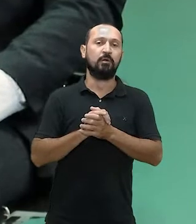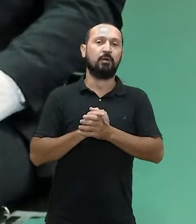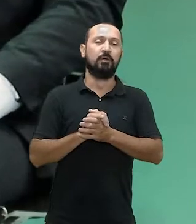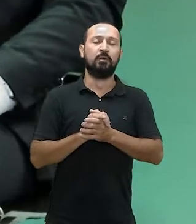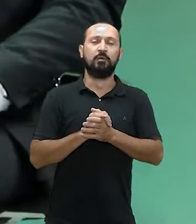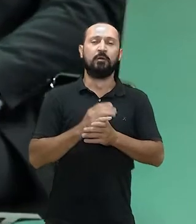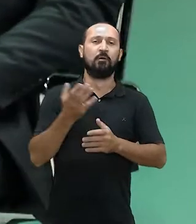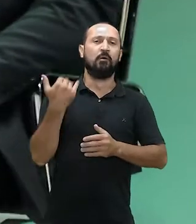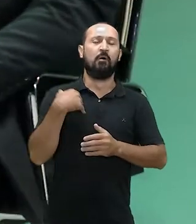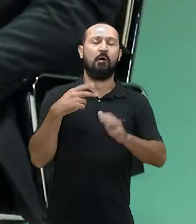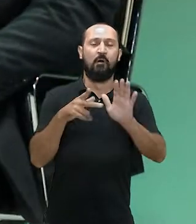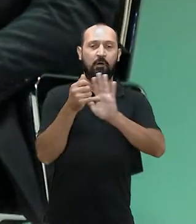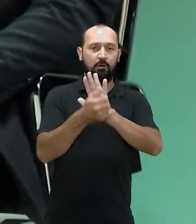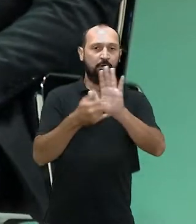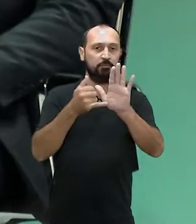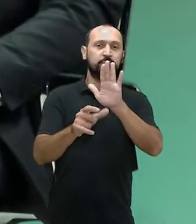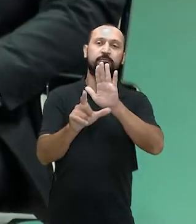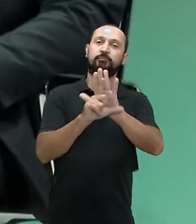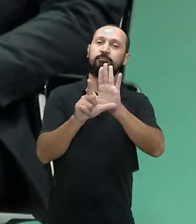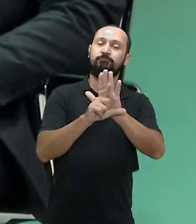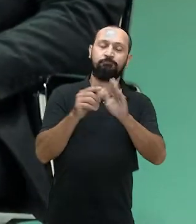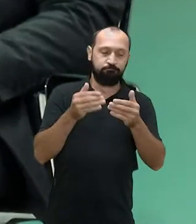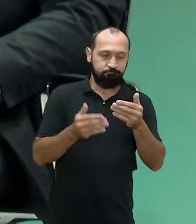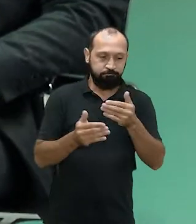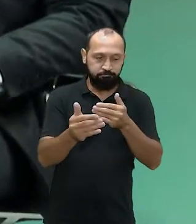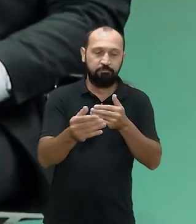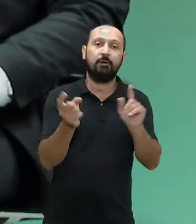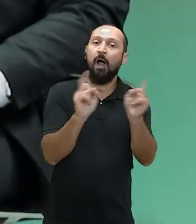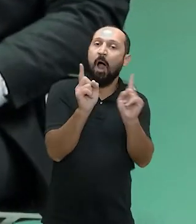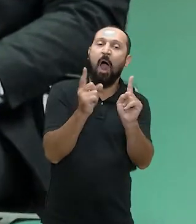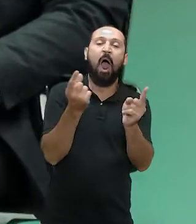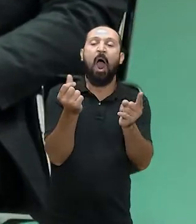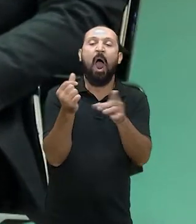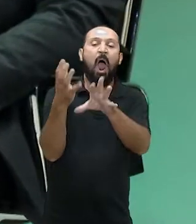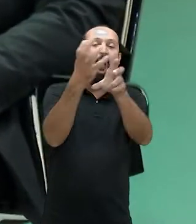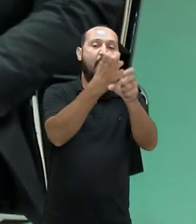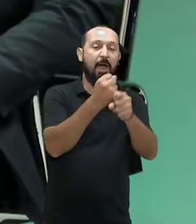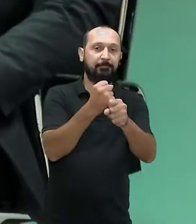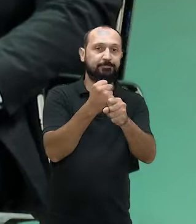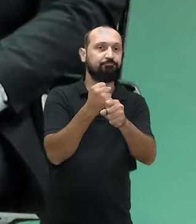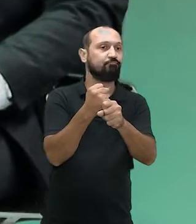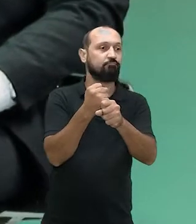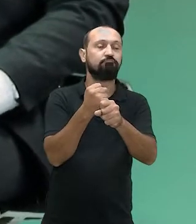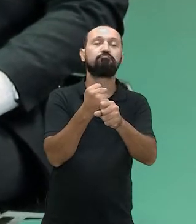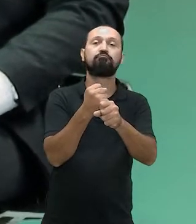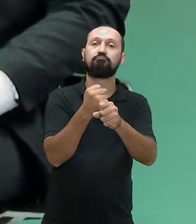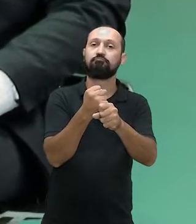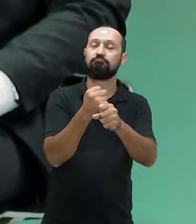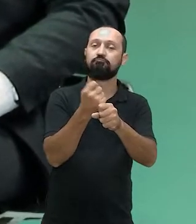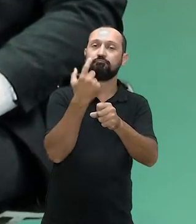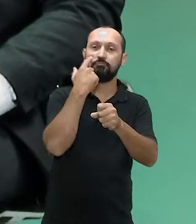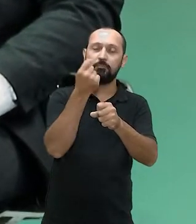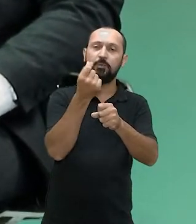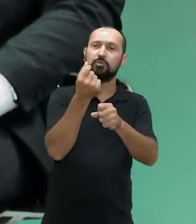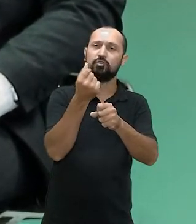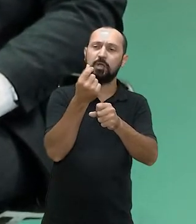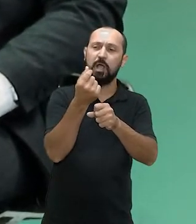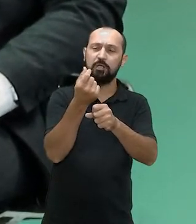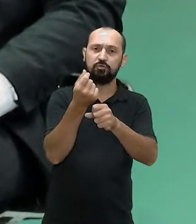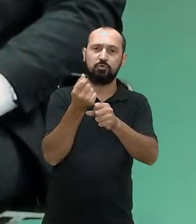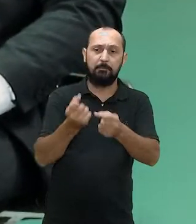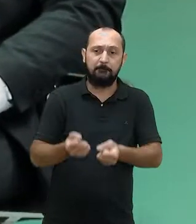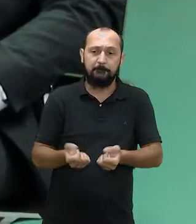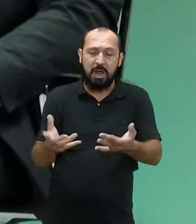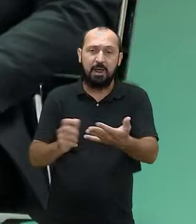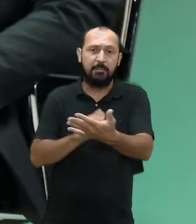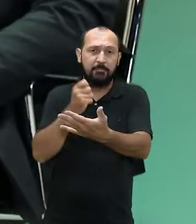Quando, nos projetos de leis ordinárias que não tratam de orçamento, o poder de aumentar gastos